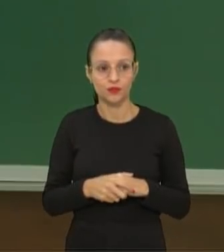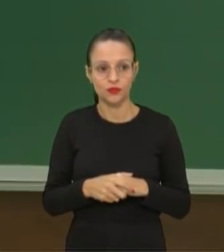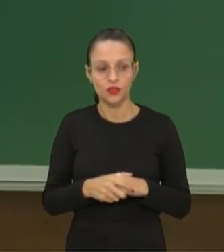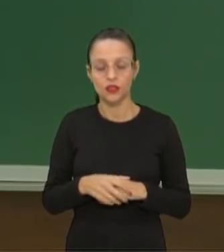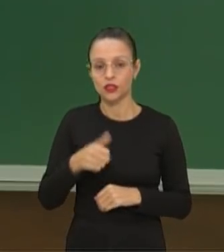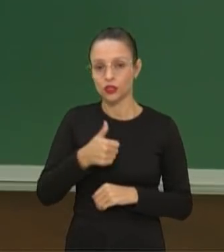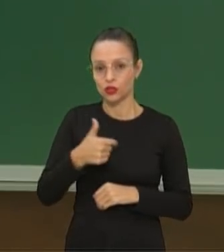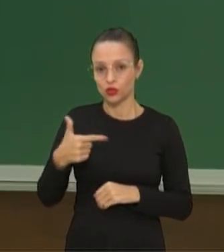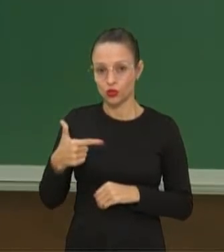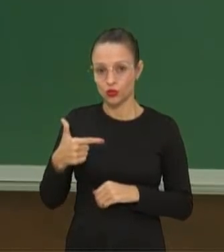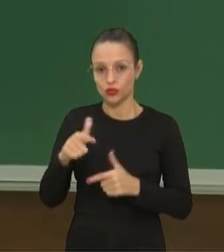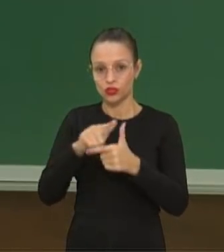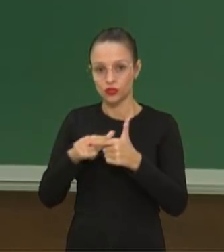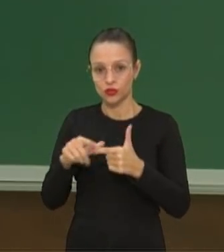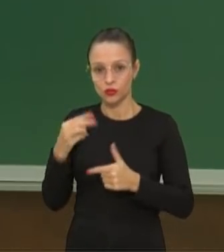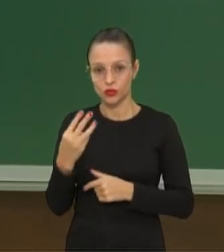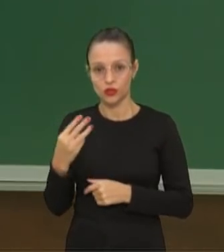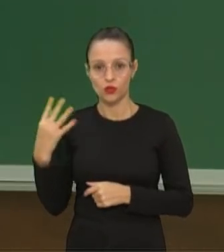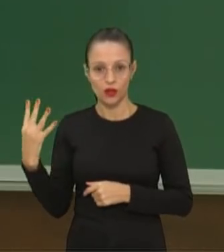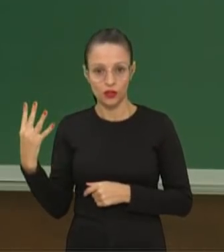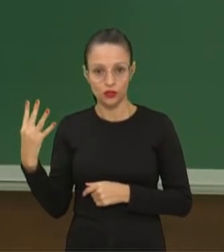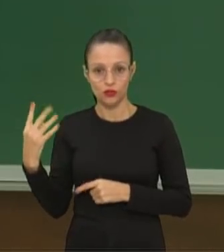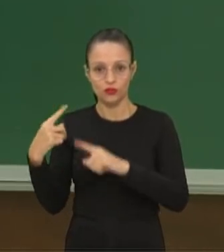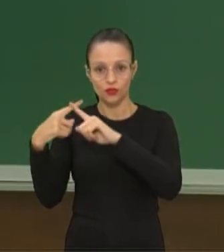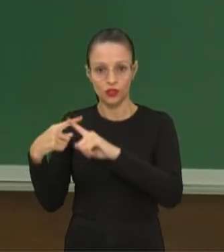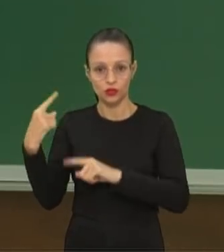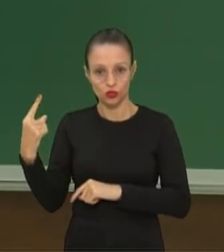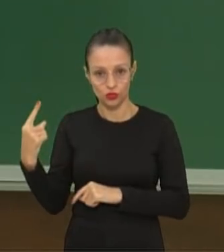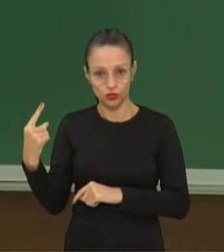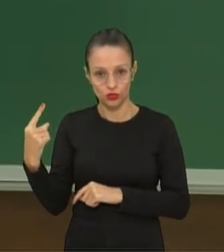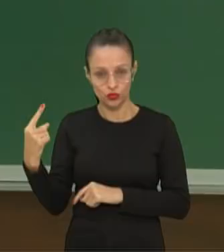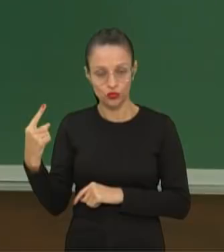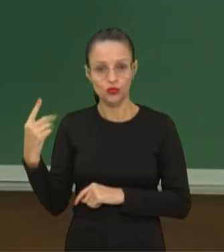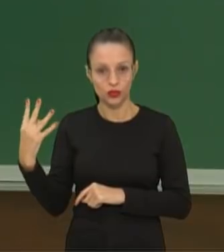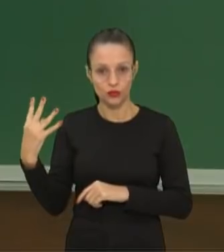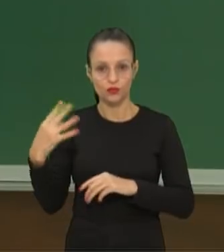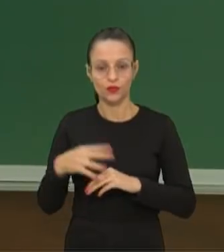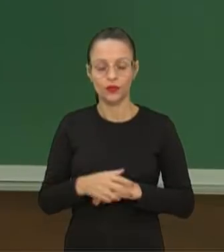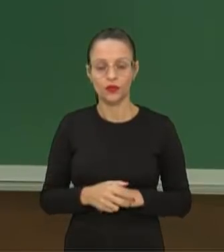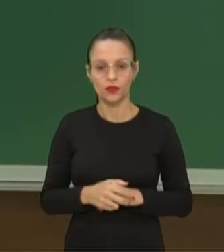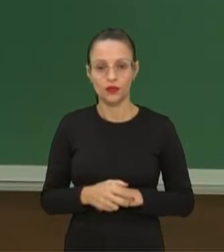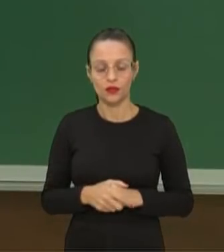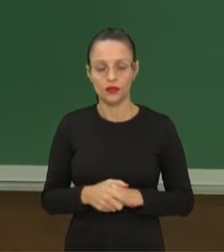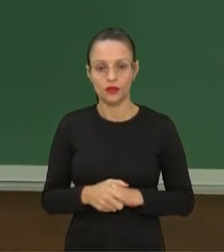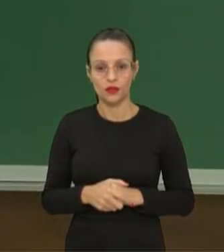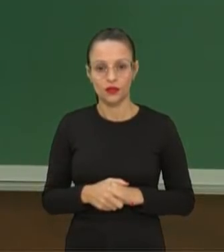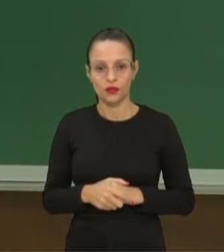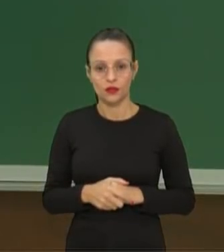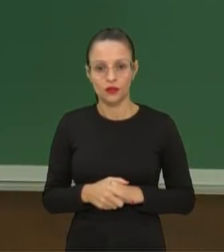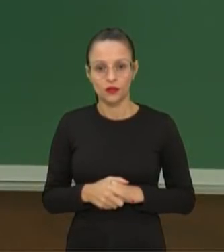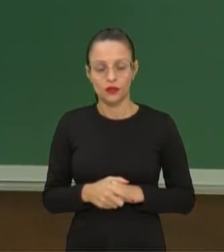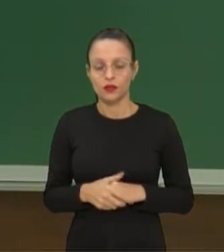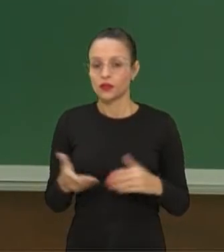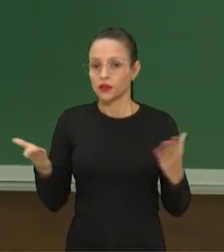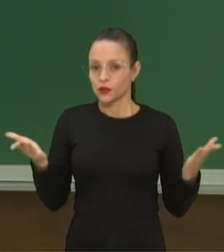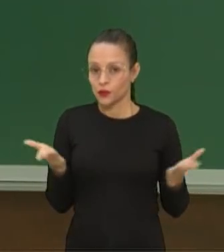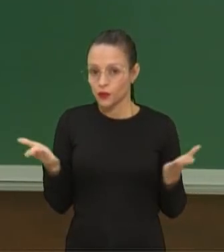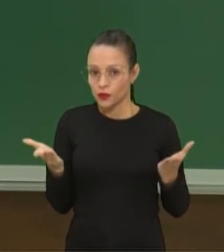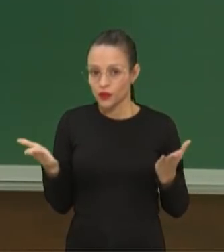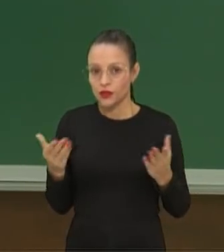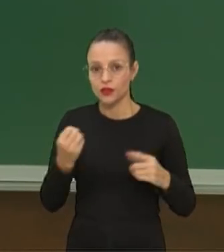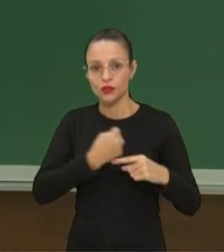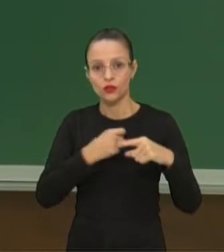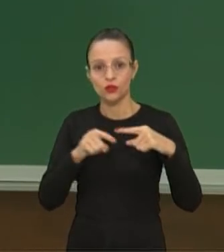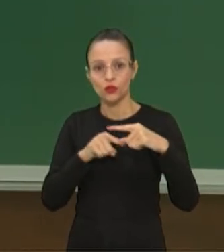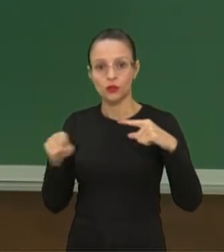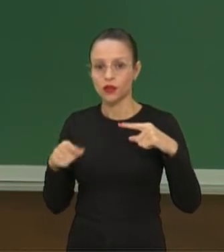12 dividido por 3 é 4. E 4 vezes 1 é 4. Então tá ali. Agora, o denominador